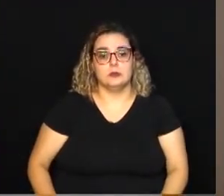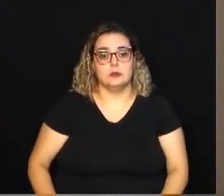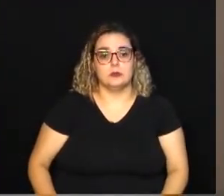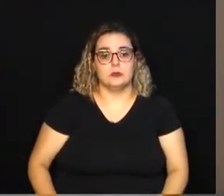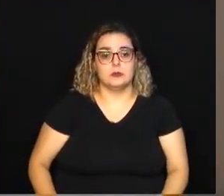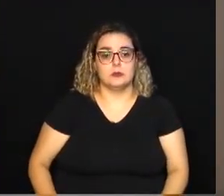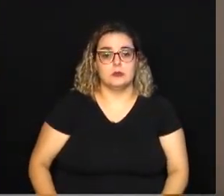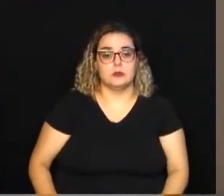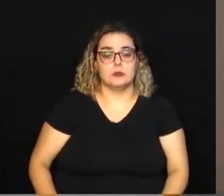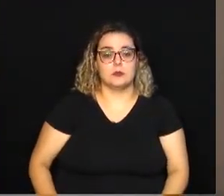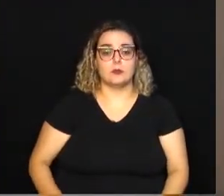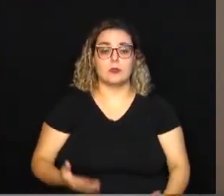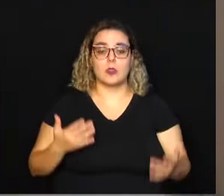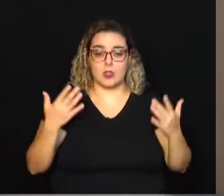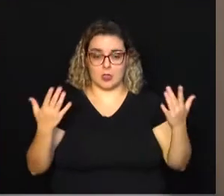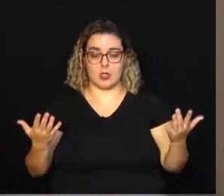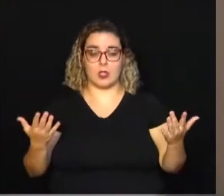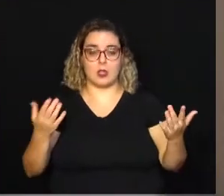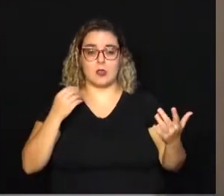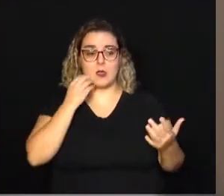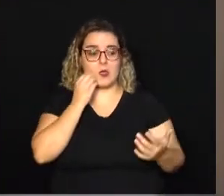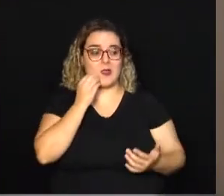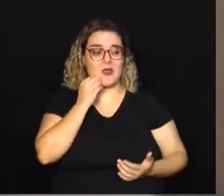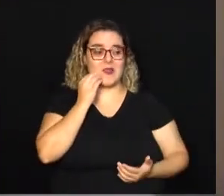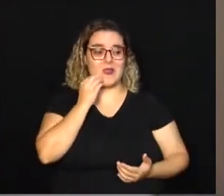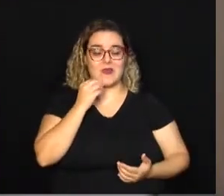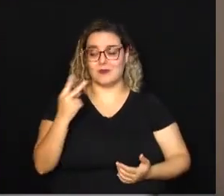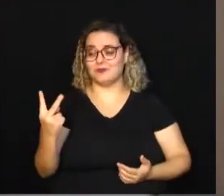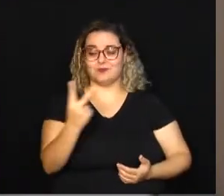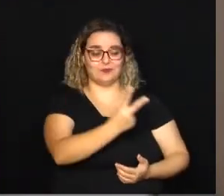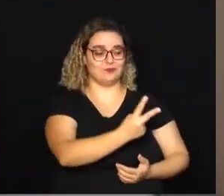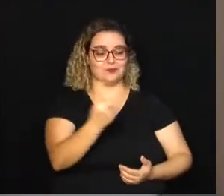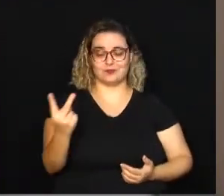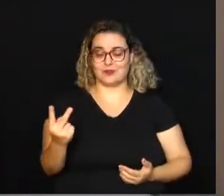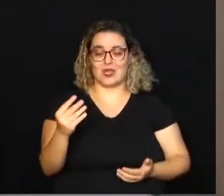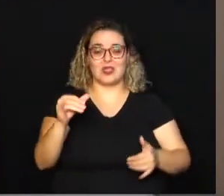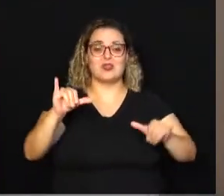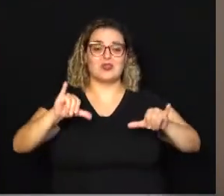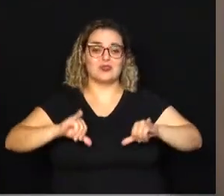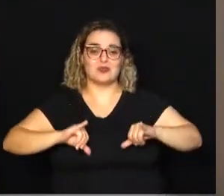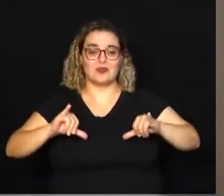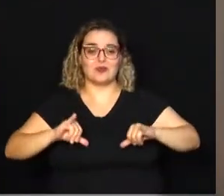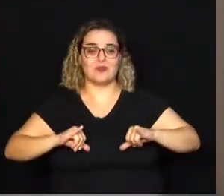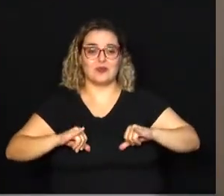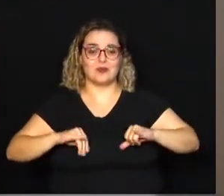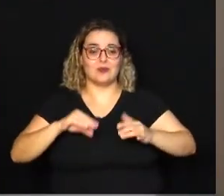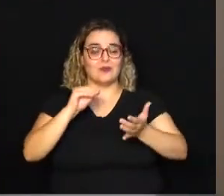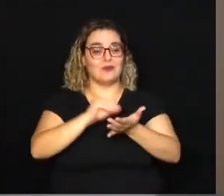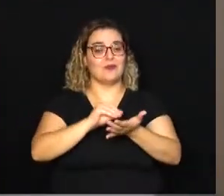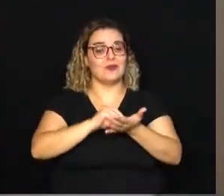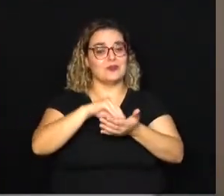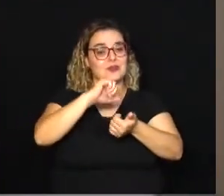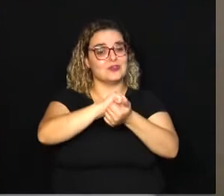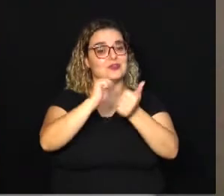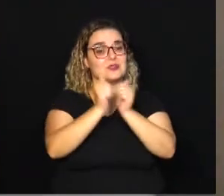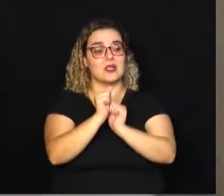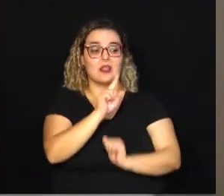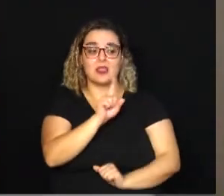especial, elas sofreram por uma falta de adequação, não só à